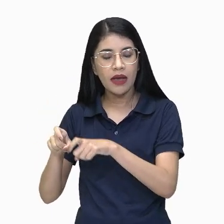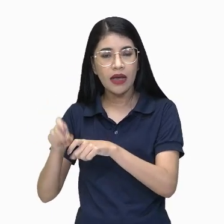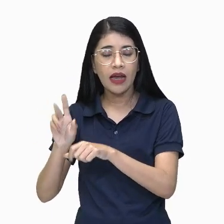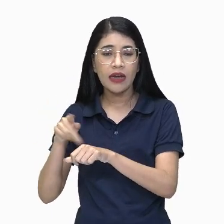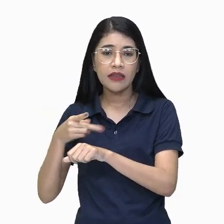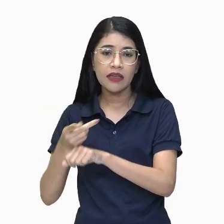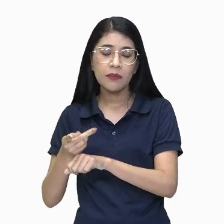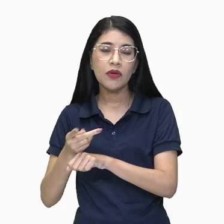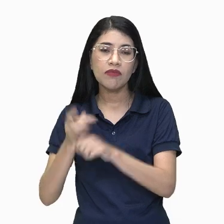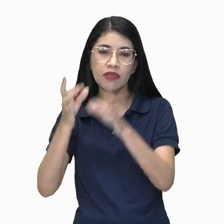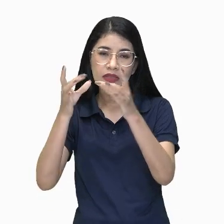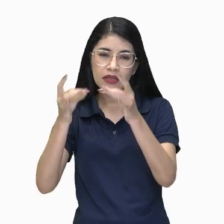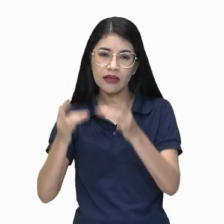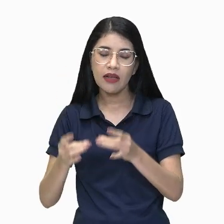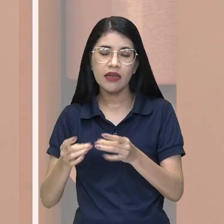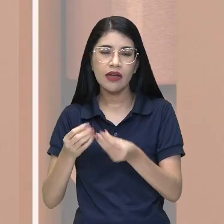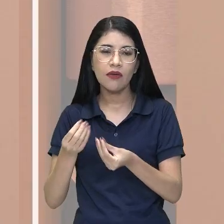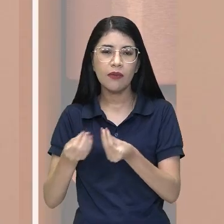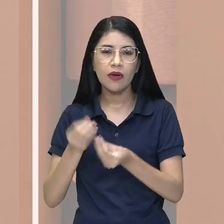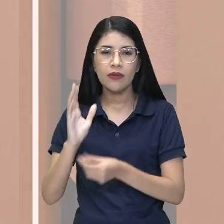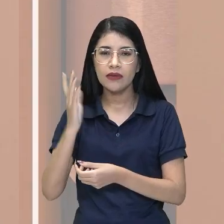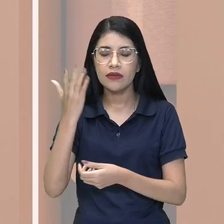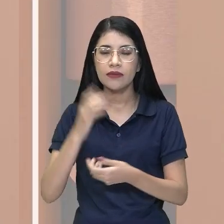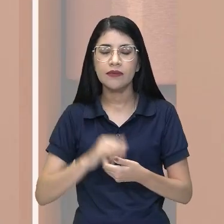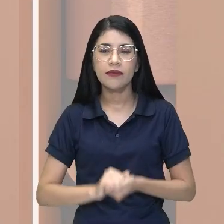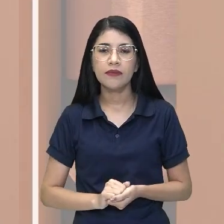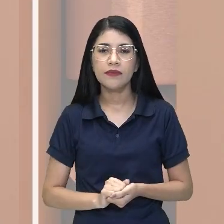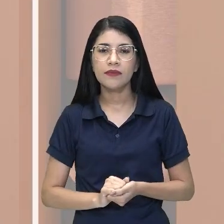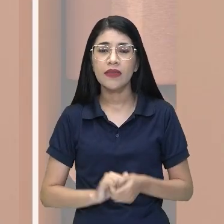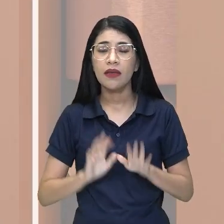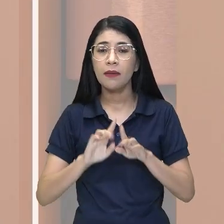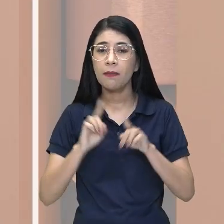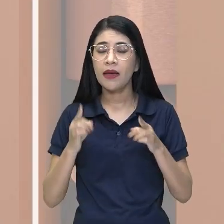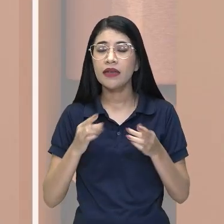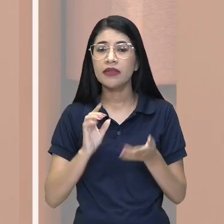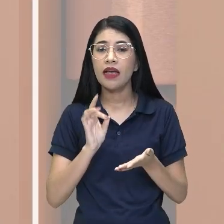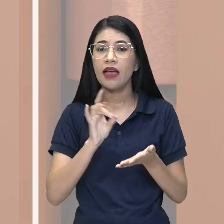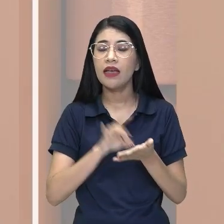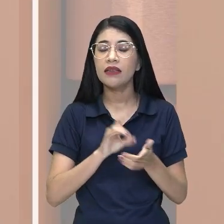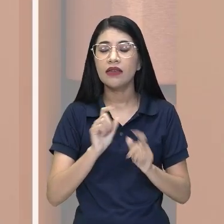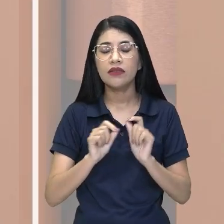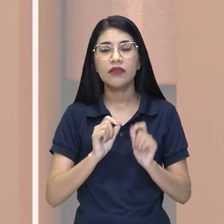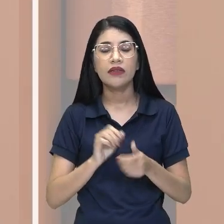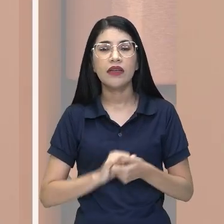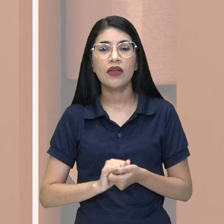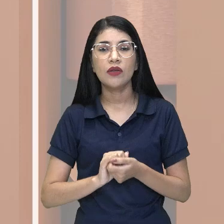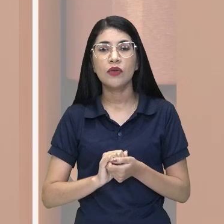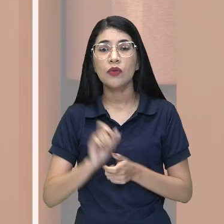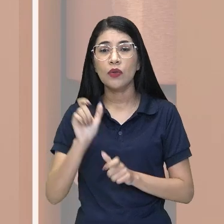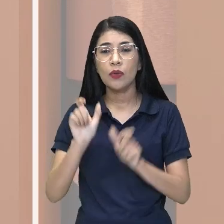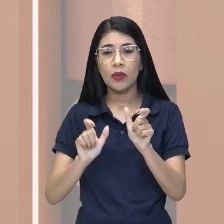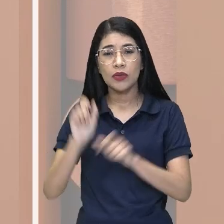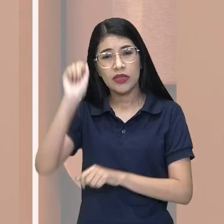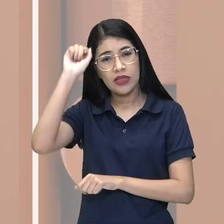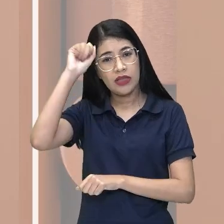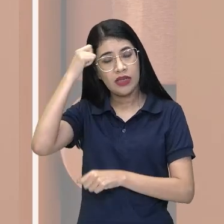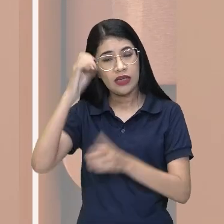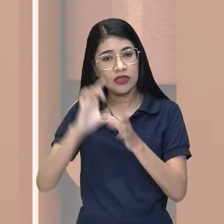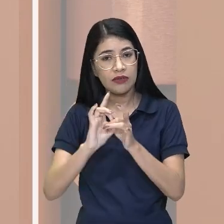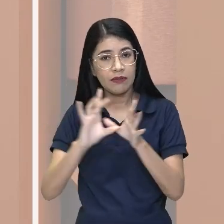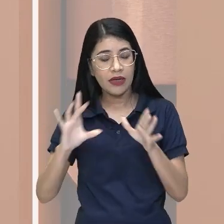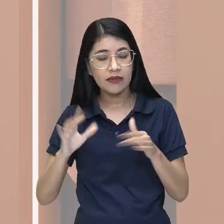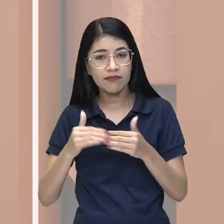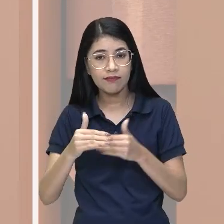vai se dar isso, mas é essa a realidade dos negros escravizados agora libertos